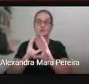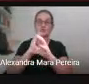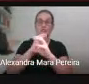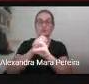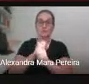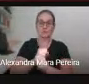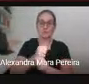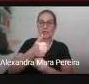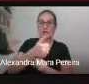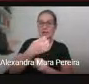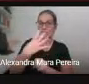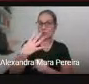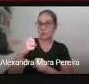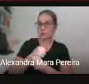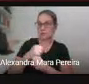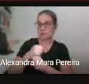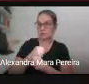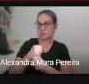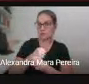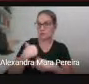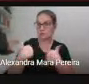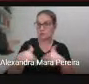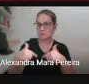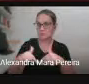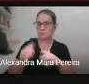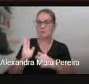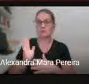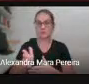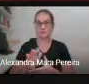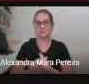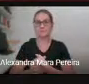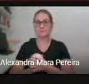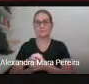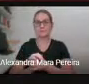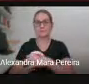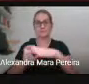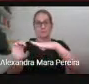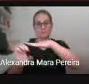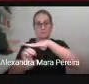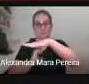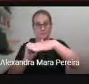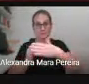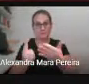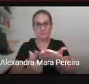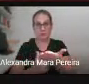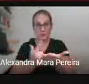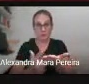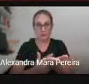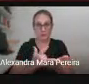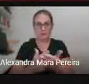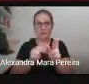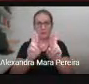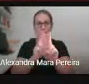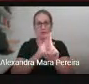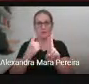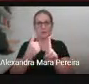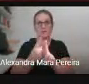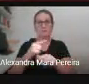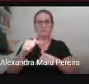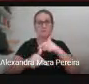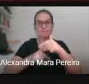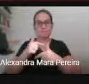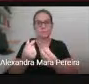14 anos. A editora da UFGD tem primado pelo seu trabalho de excelência, de qualidade,